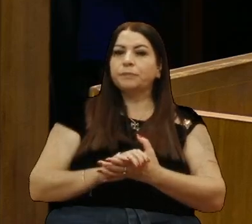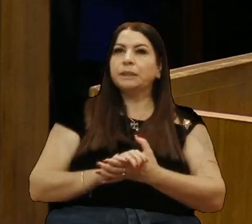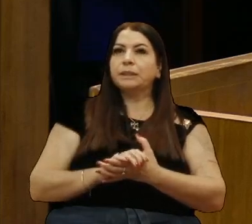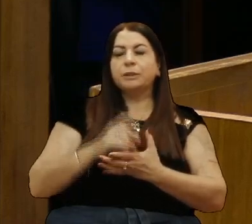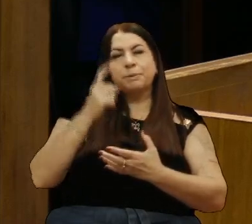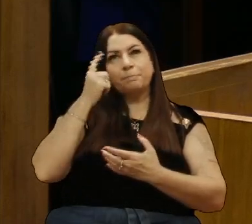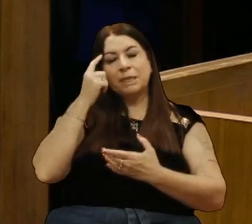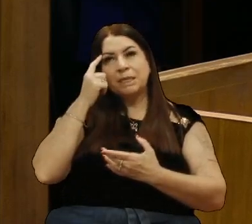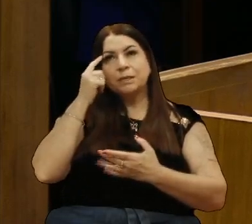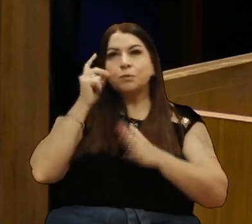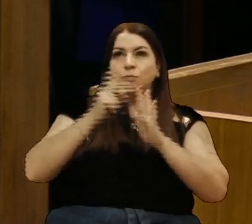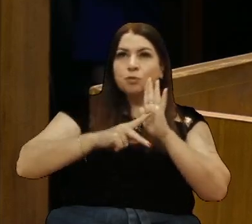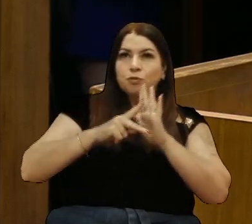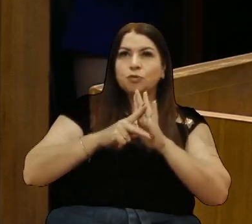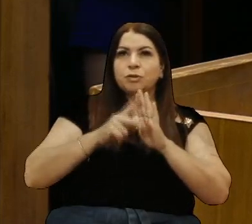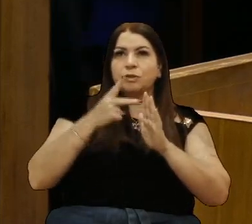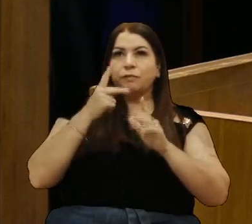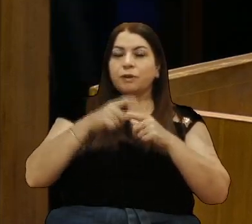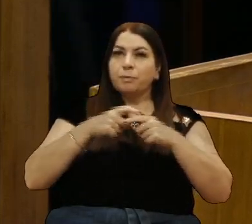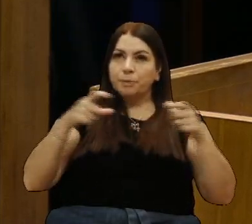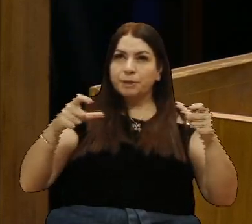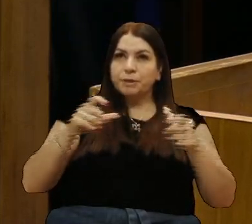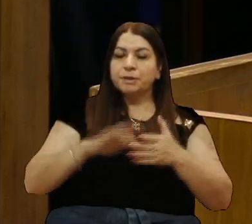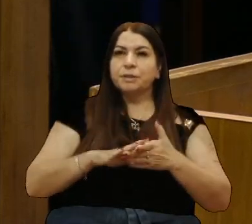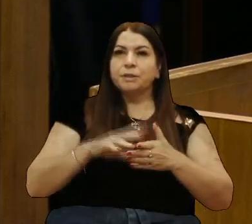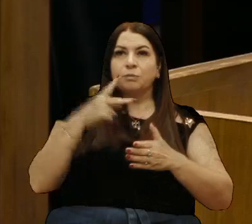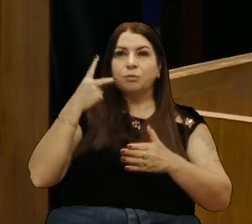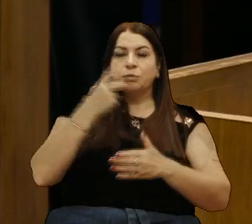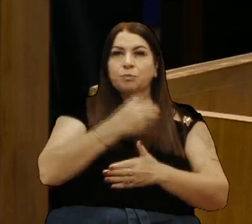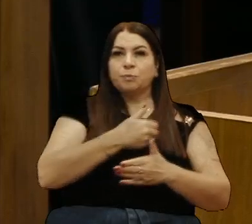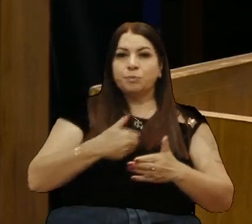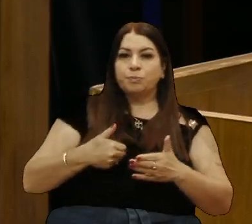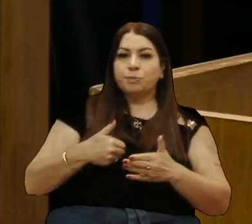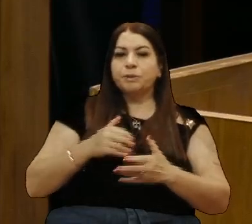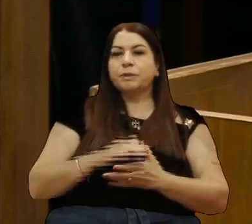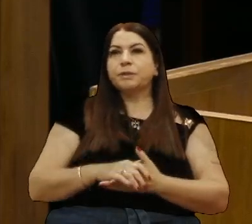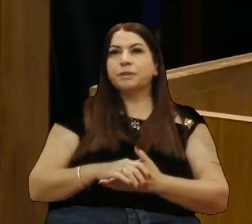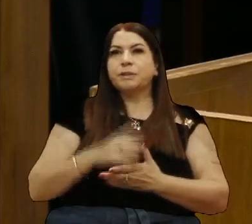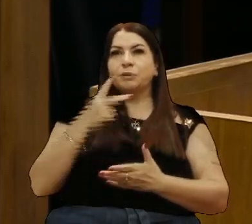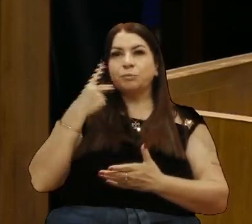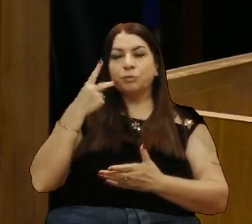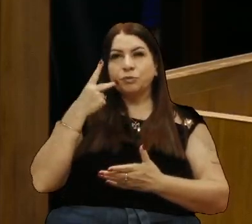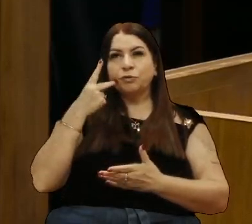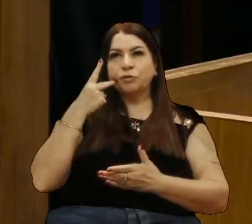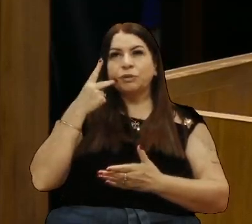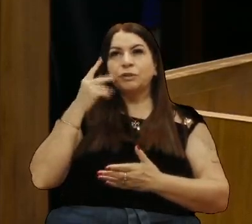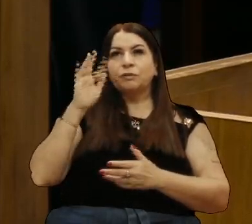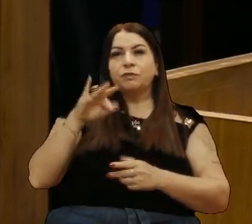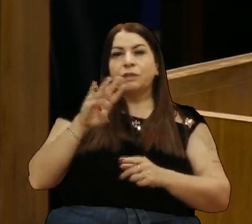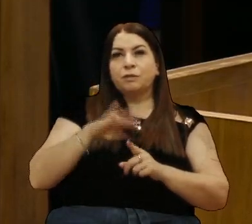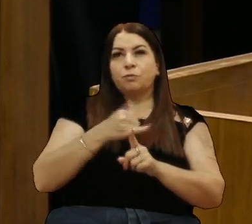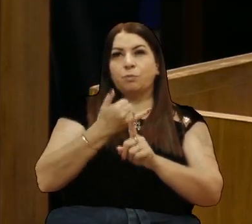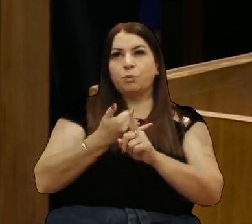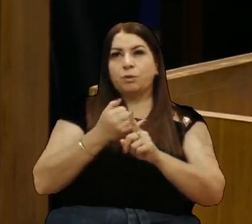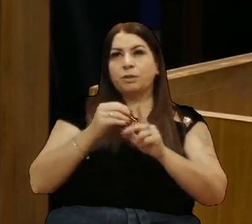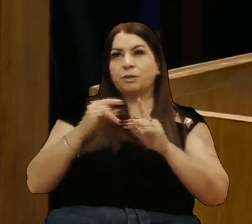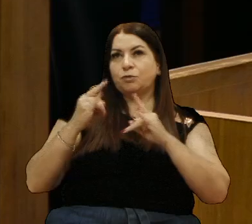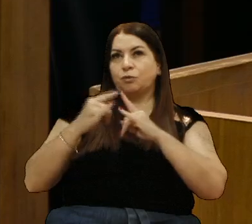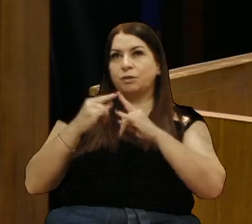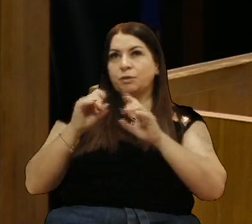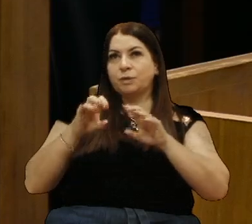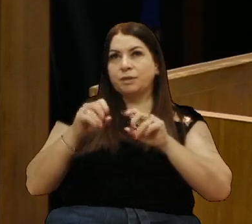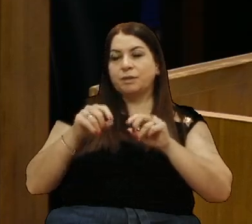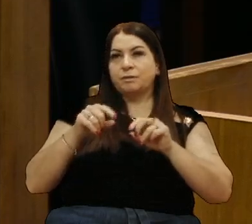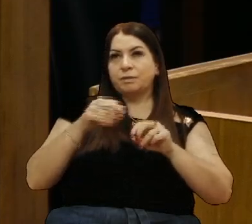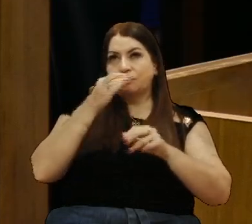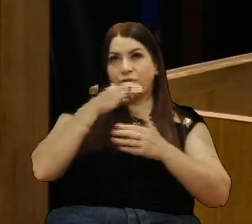gente pensou num projeto que trata da ampliação das políticas públicas com uma política de anti-bullying nas instituições de ensino de